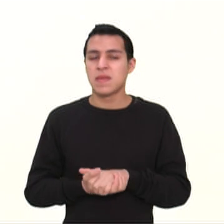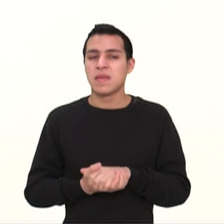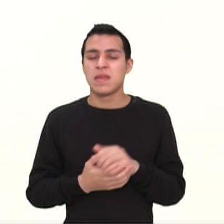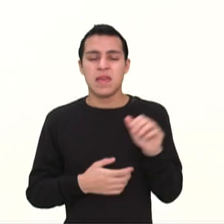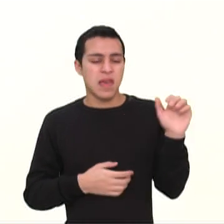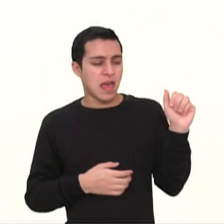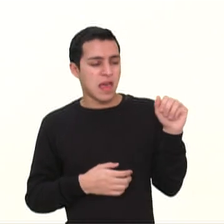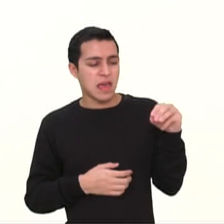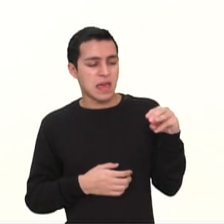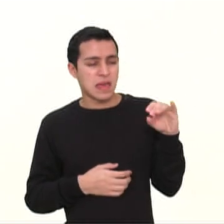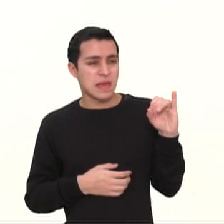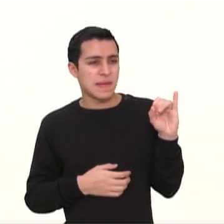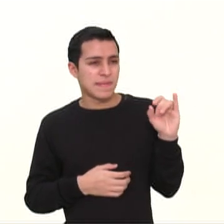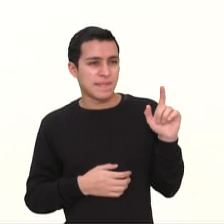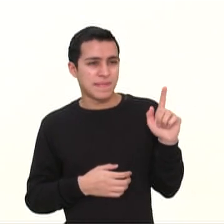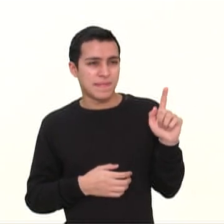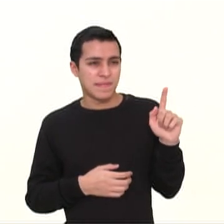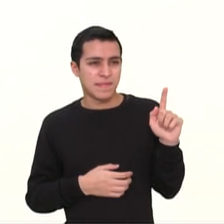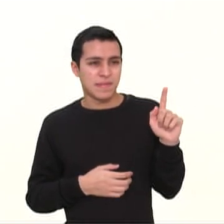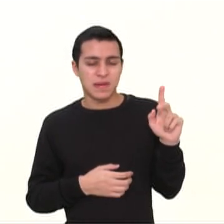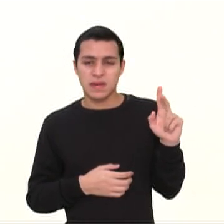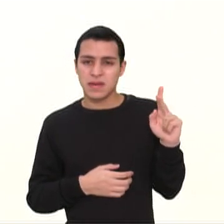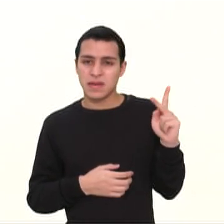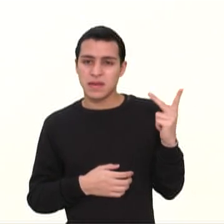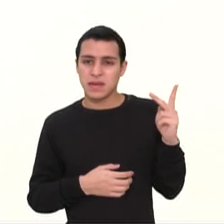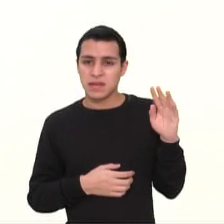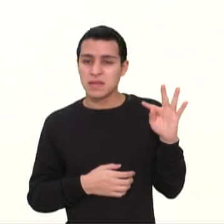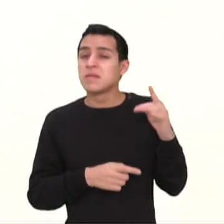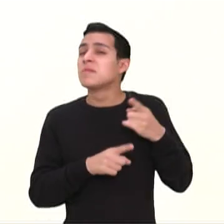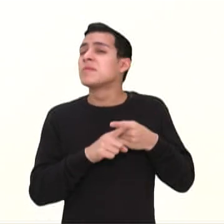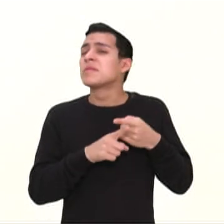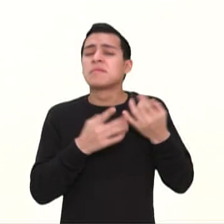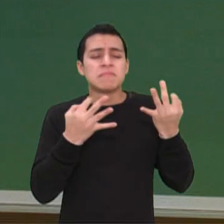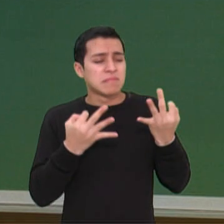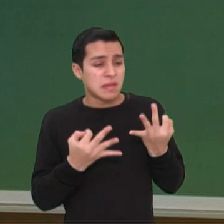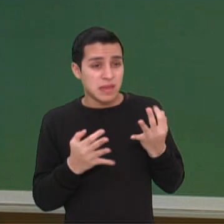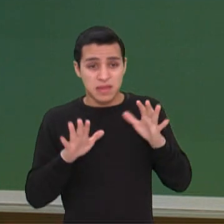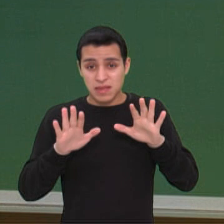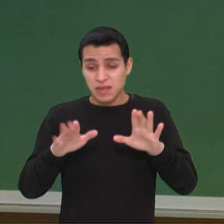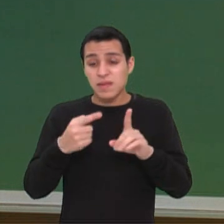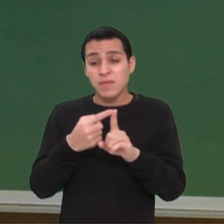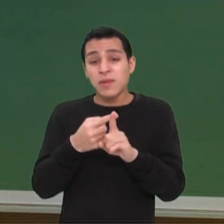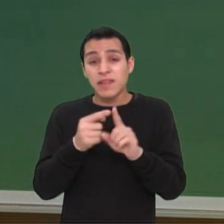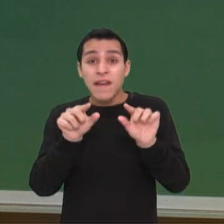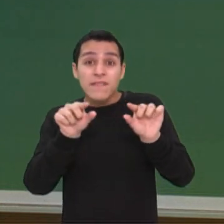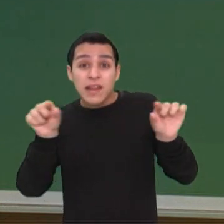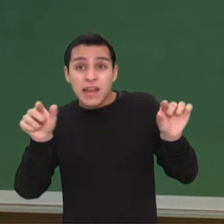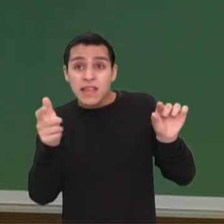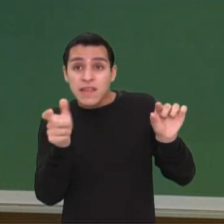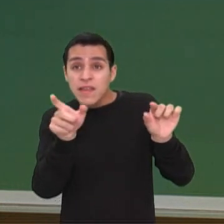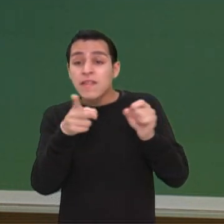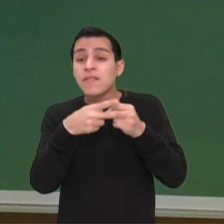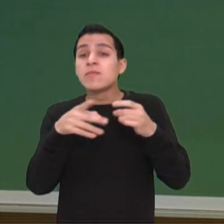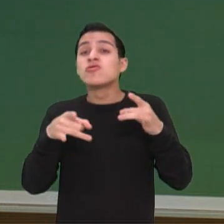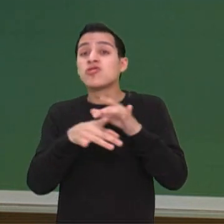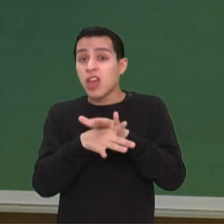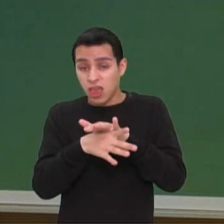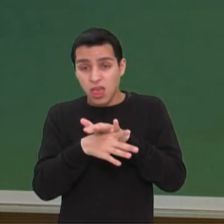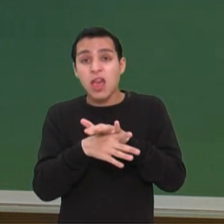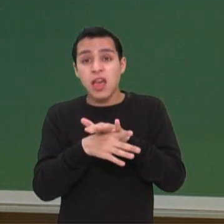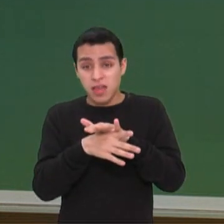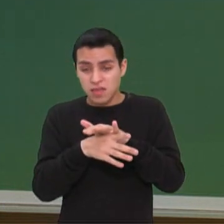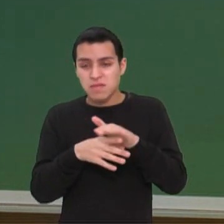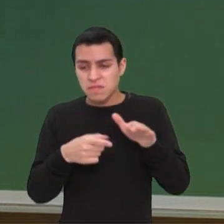Might. Por quê? E por que não might be? Porque nós já temos o verbo na frase. Minha família e eu